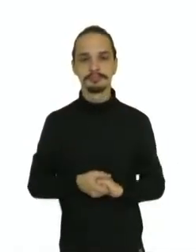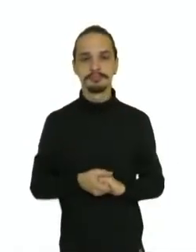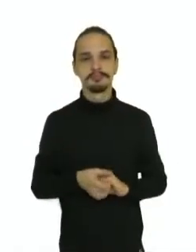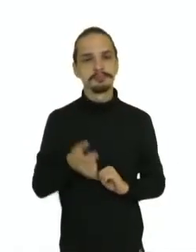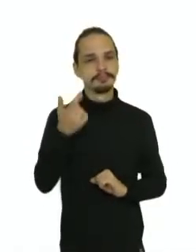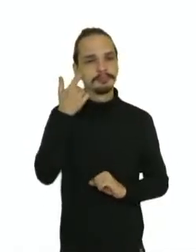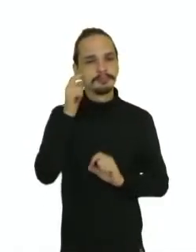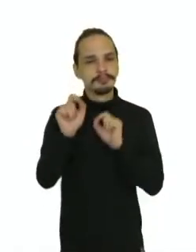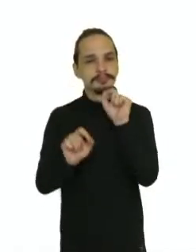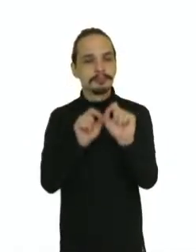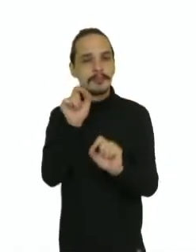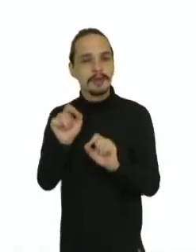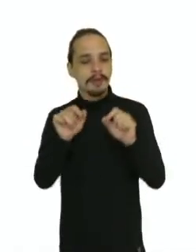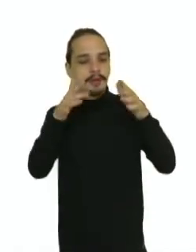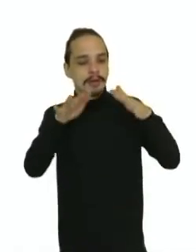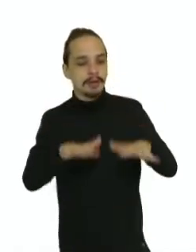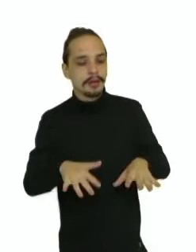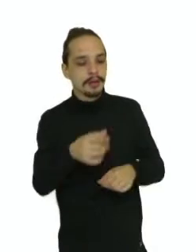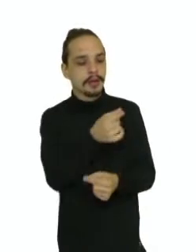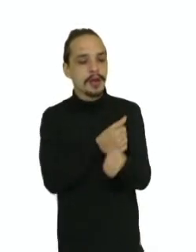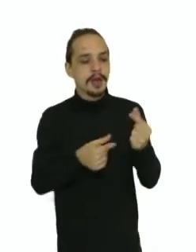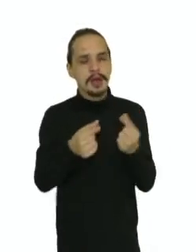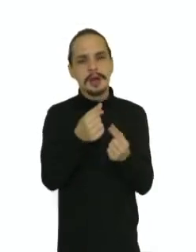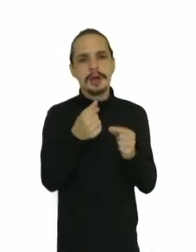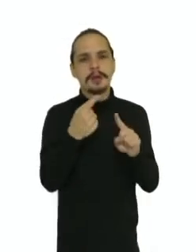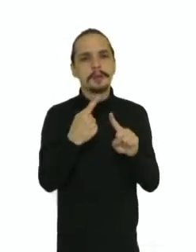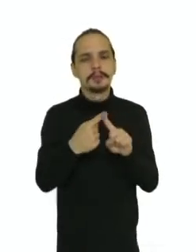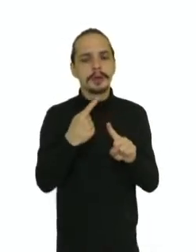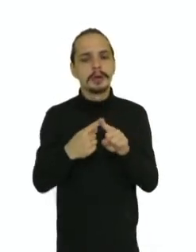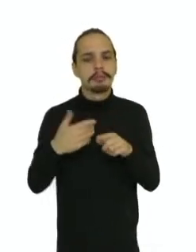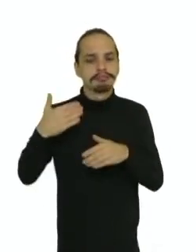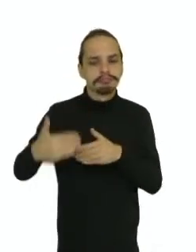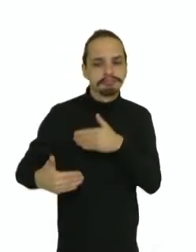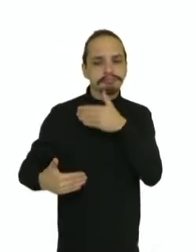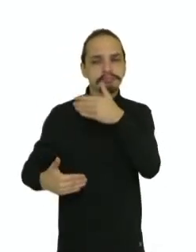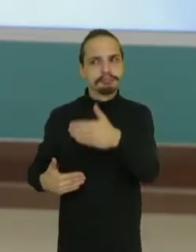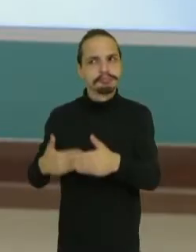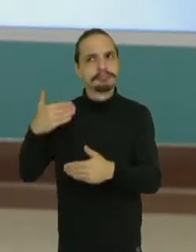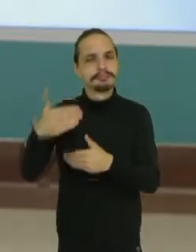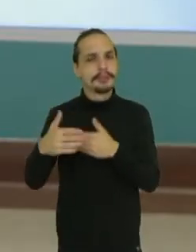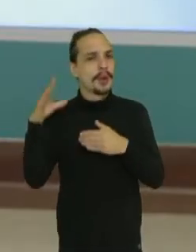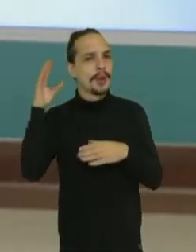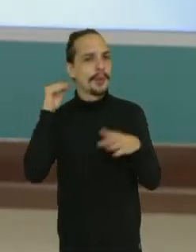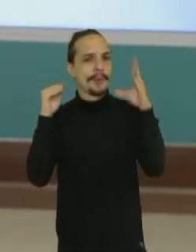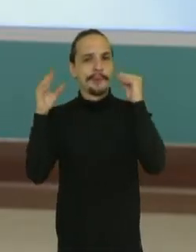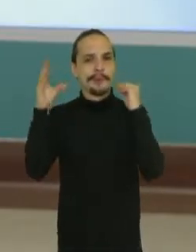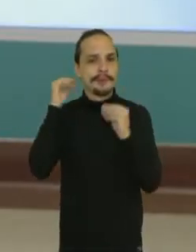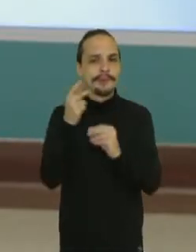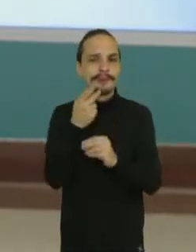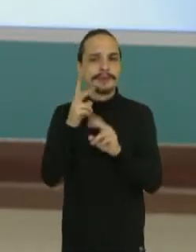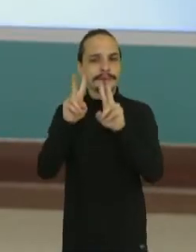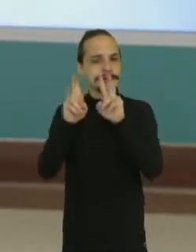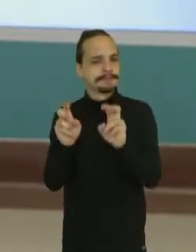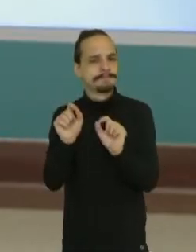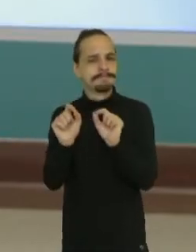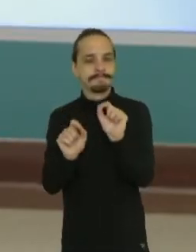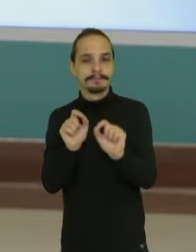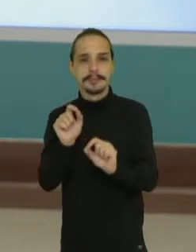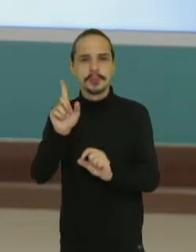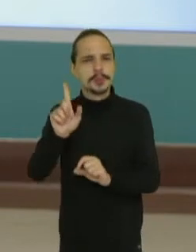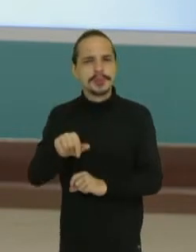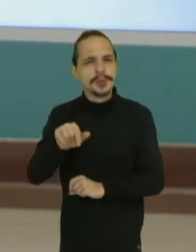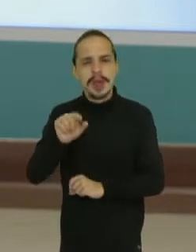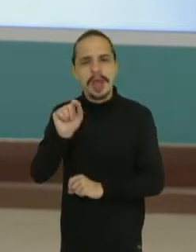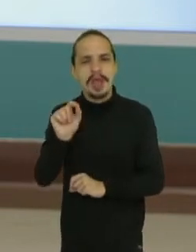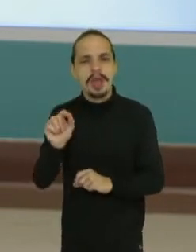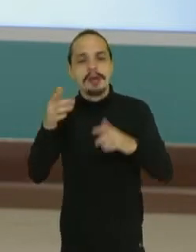juntos: o que é uma crise econômica e por que de tempos em tempos ouvimos falar sobre isso? Então, afinal de contas, o que